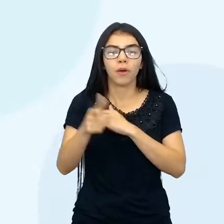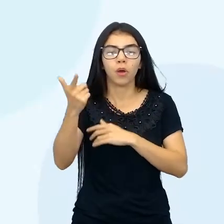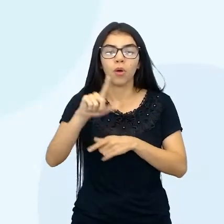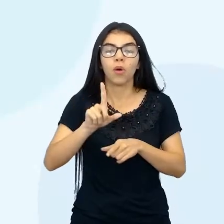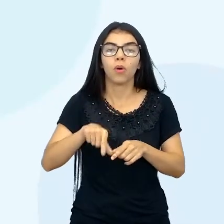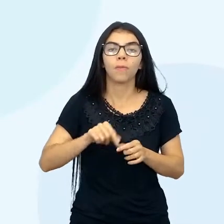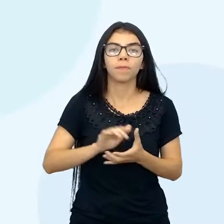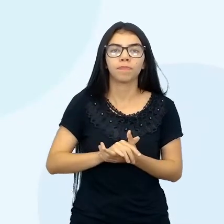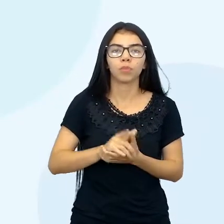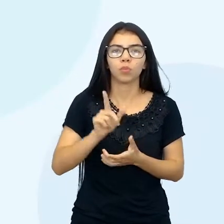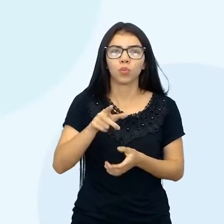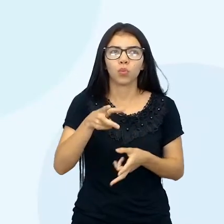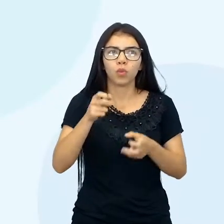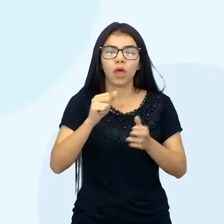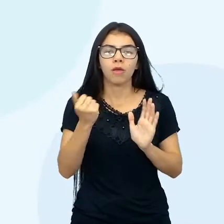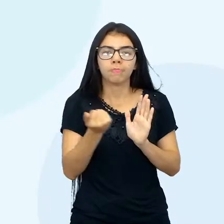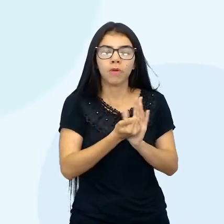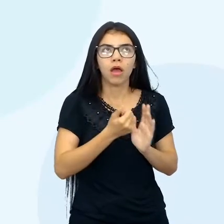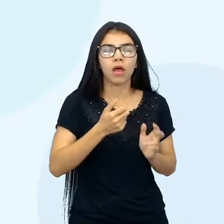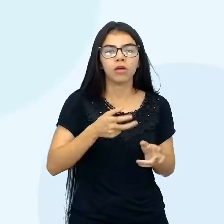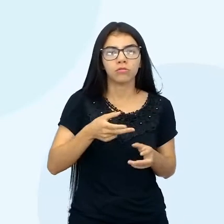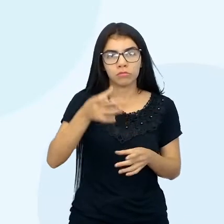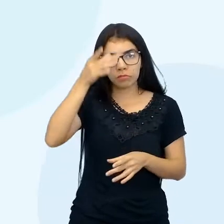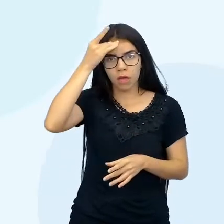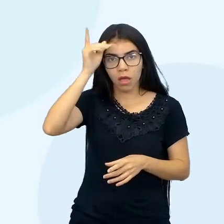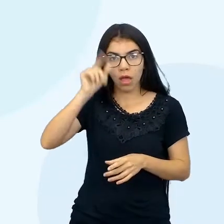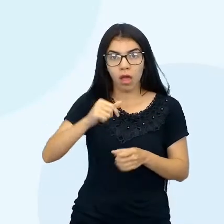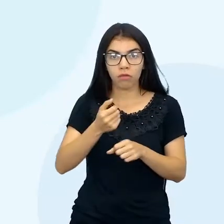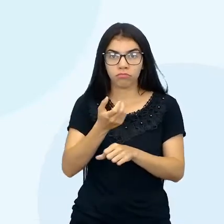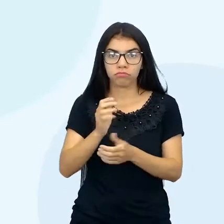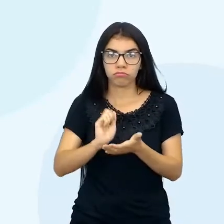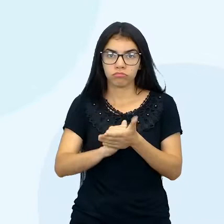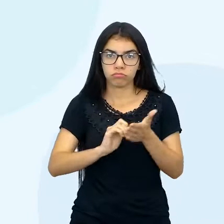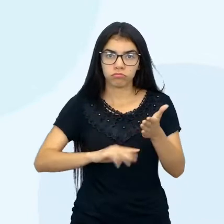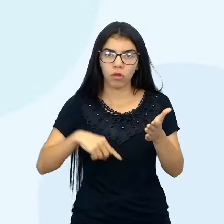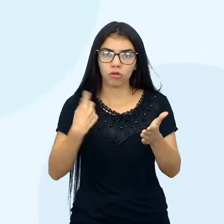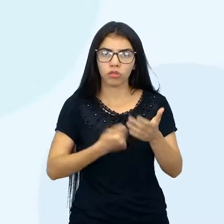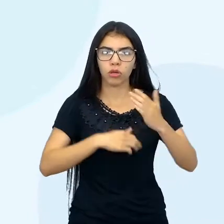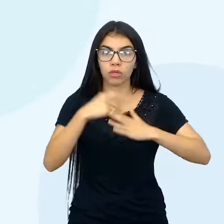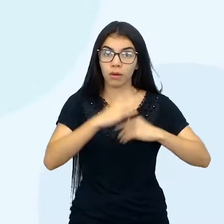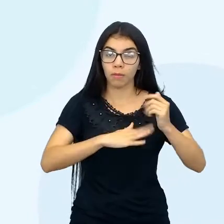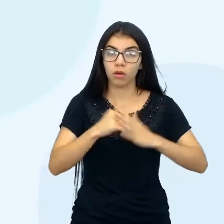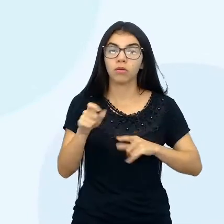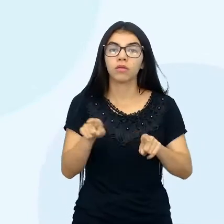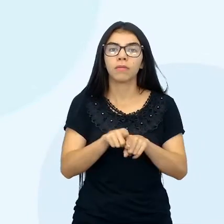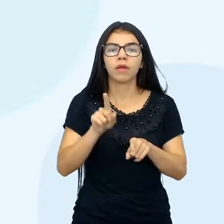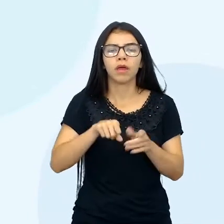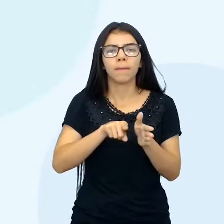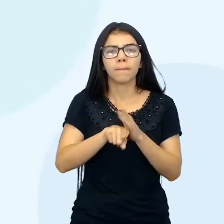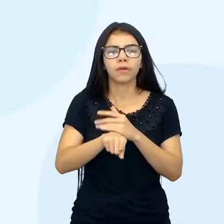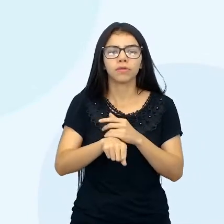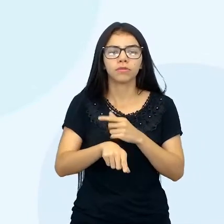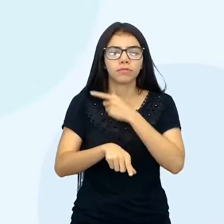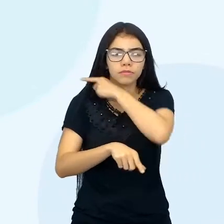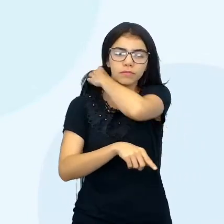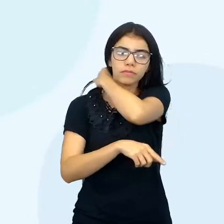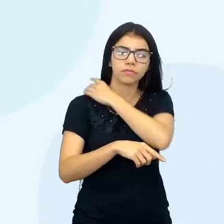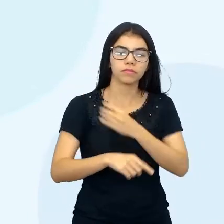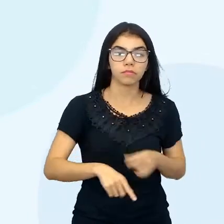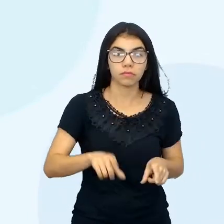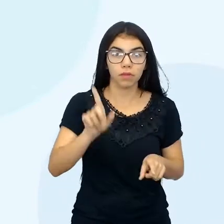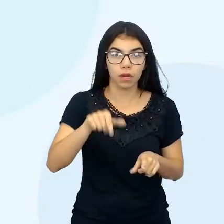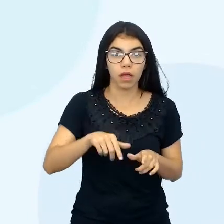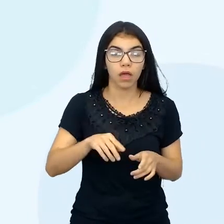que foi mais marcante para vocês durante as atividades que desenvolvemos? Esse tipo de pergunta, professora, é legal fazer em